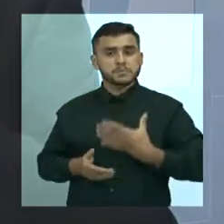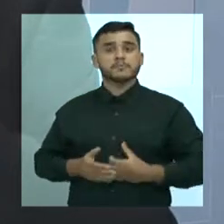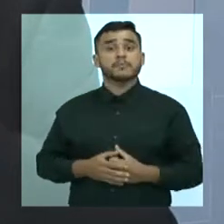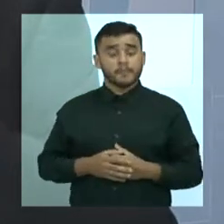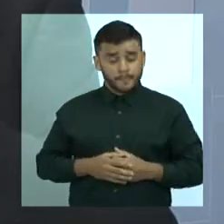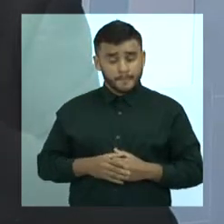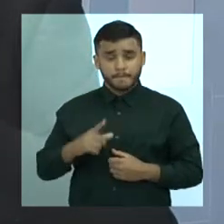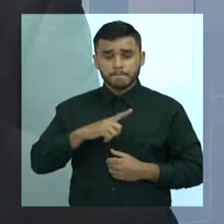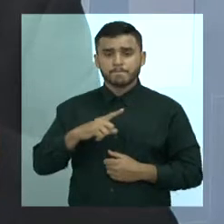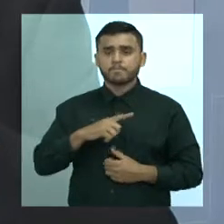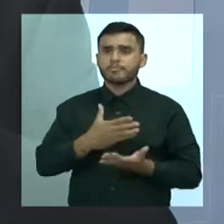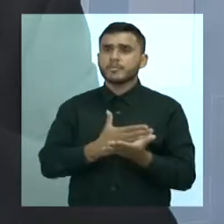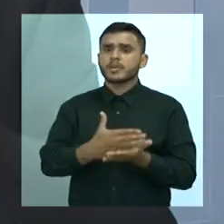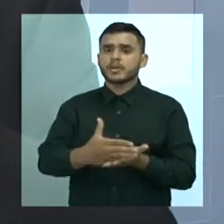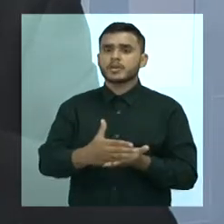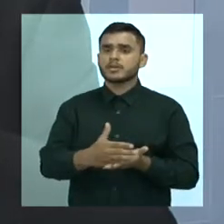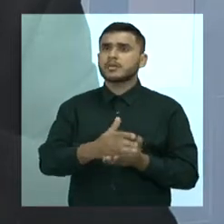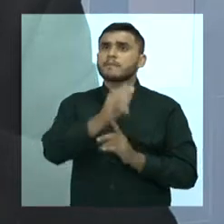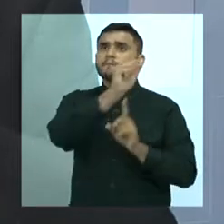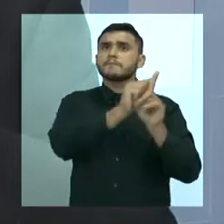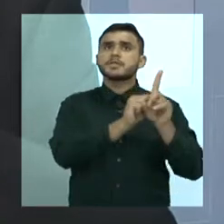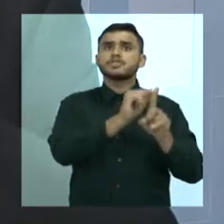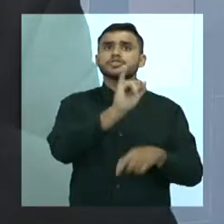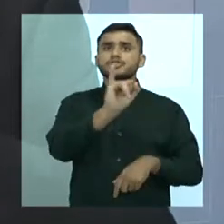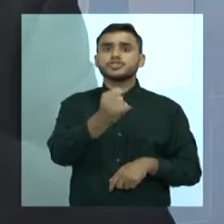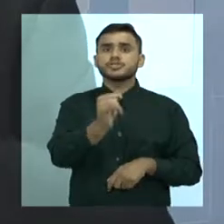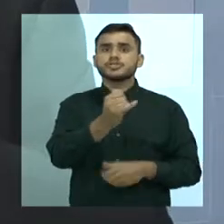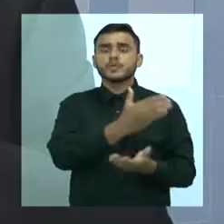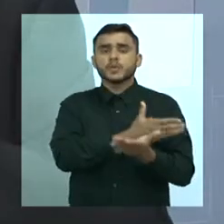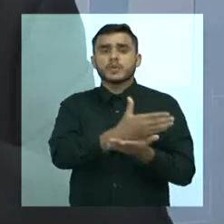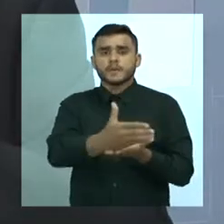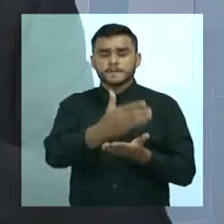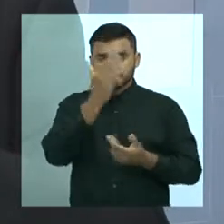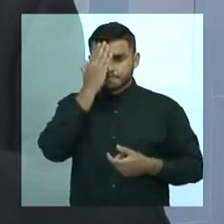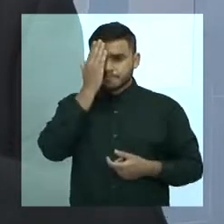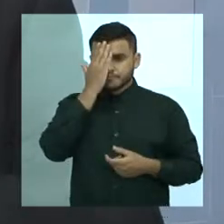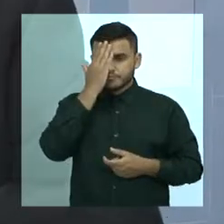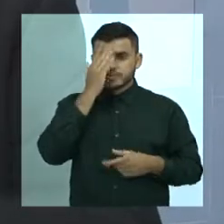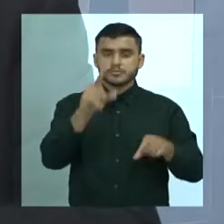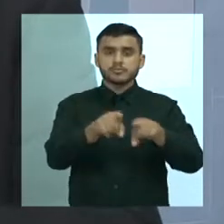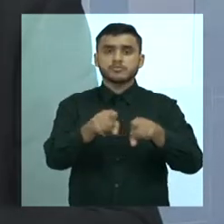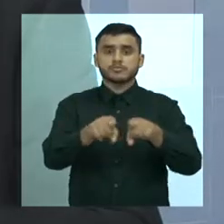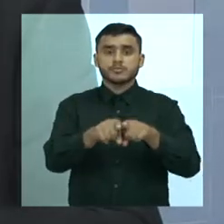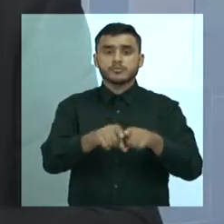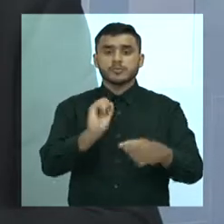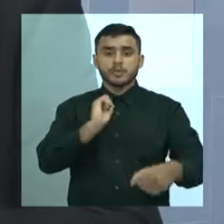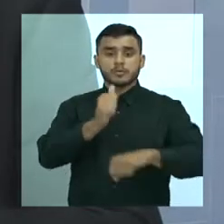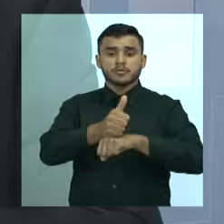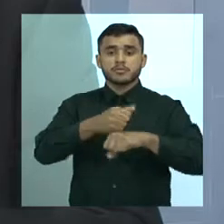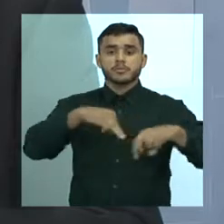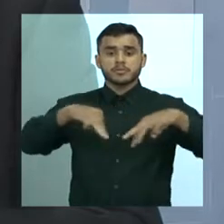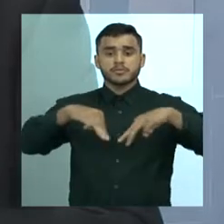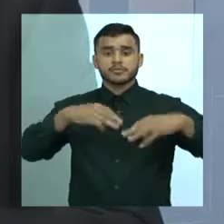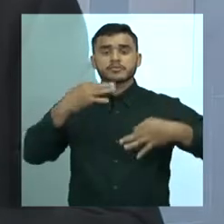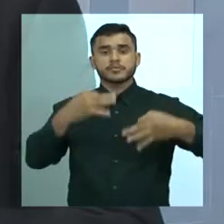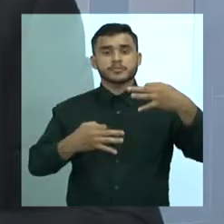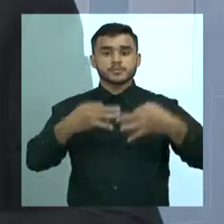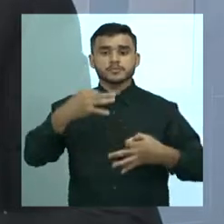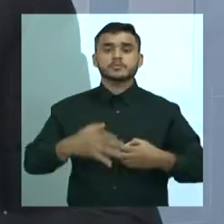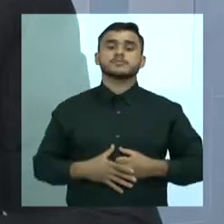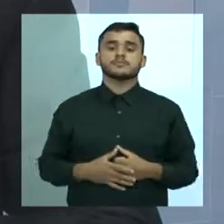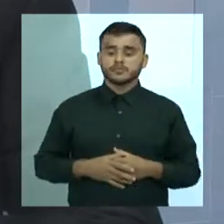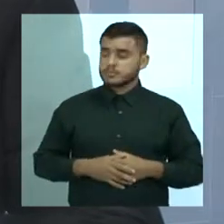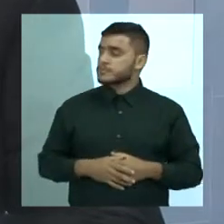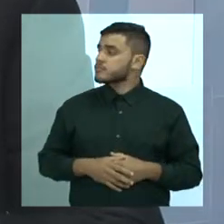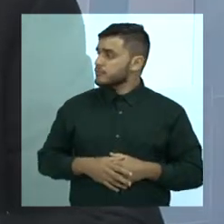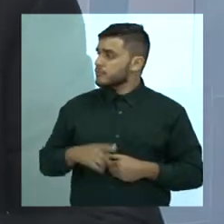iniciada desde janeiro, quando o Moro assumiu o Ministério da Justiça, ajudando aqui no